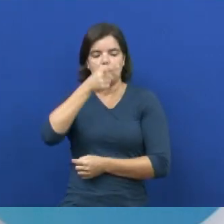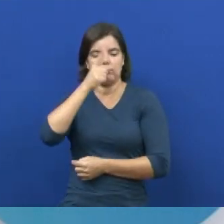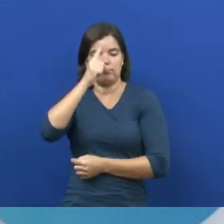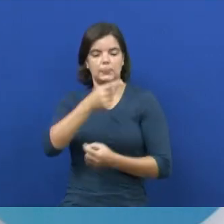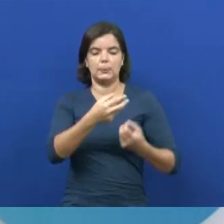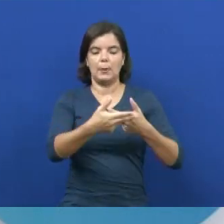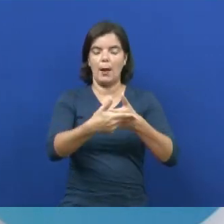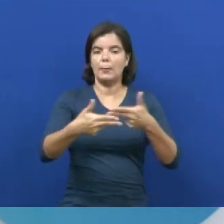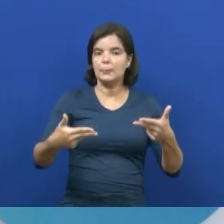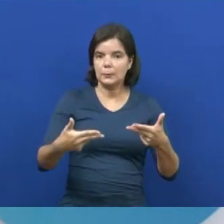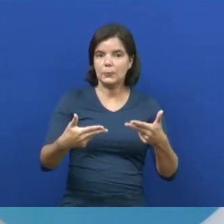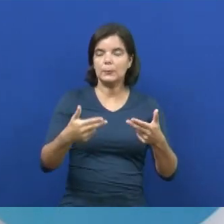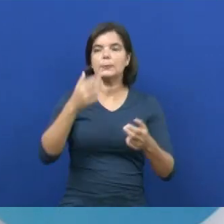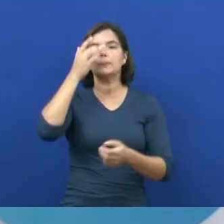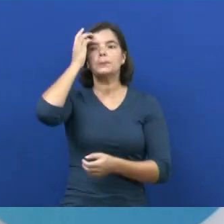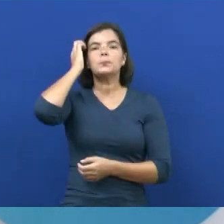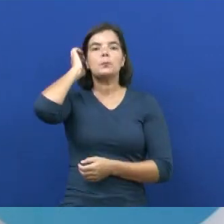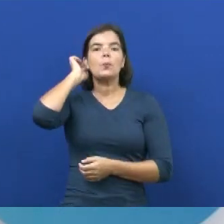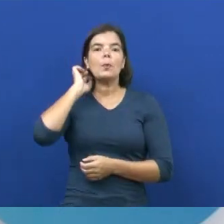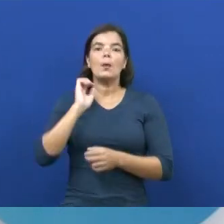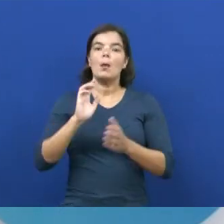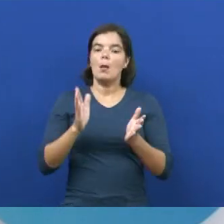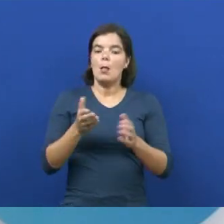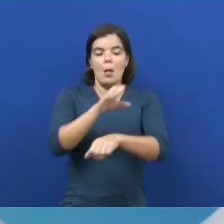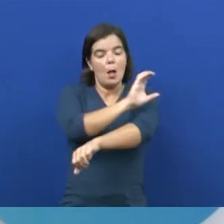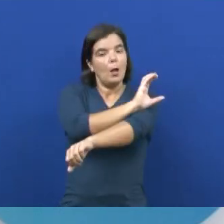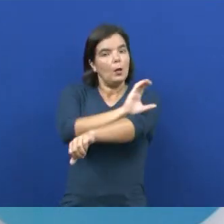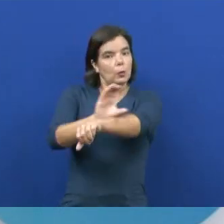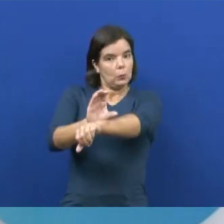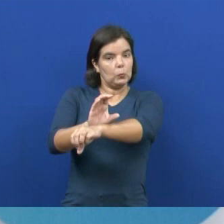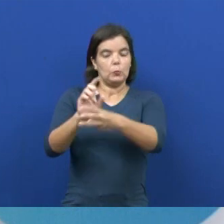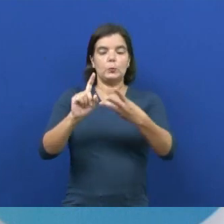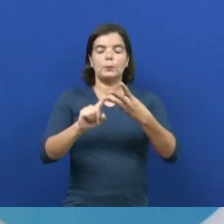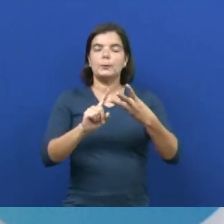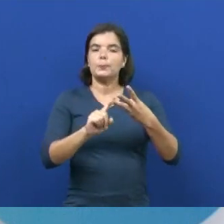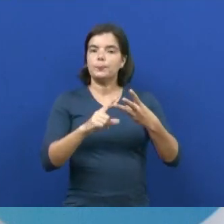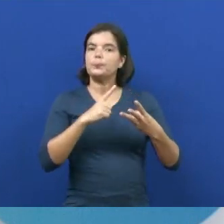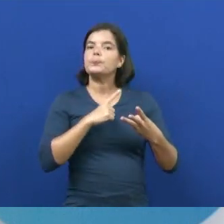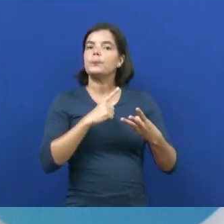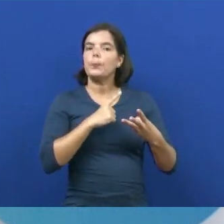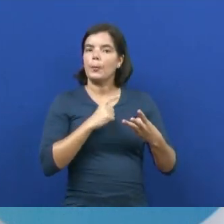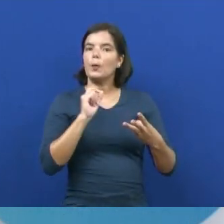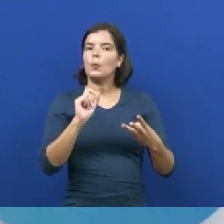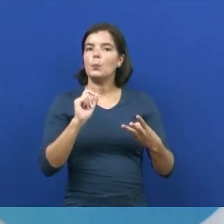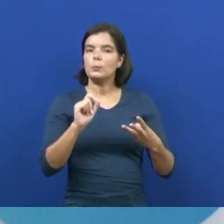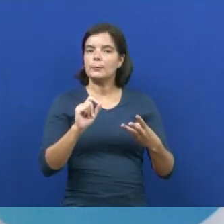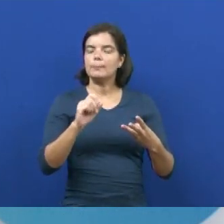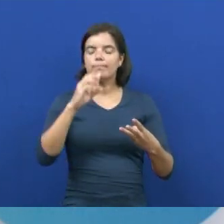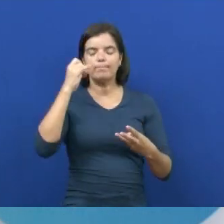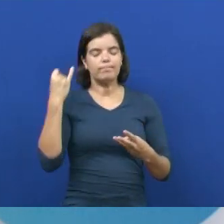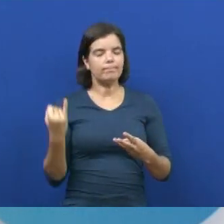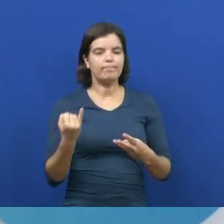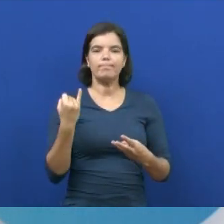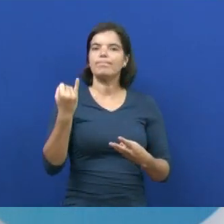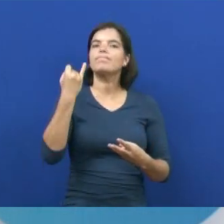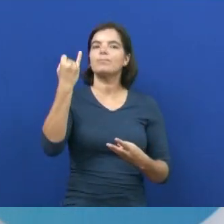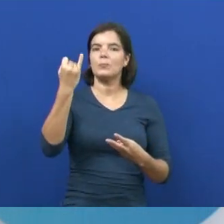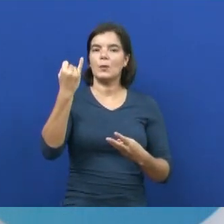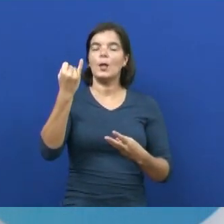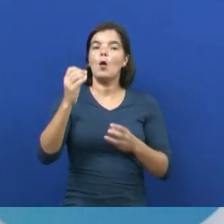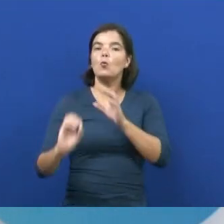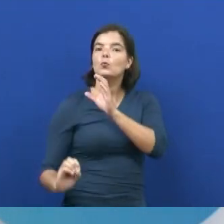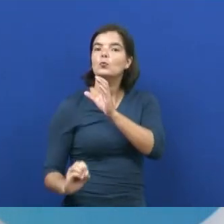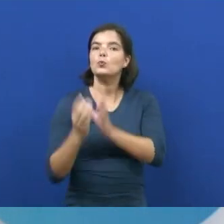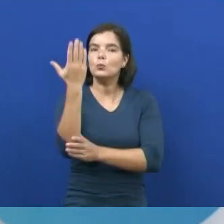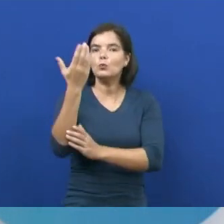conduzia essas formas de comércio. Na cultura, nós temos uma questão muito importante, que é o